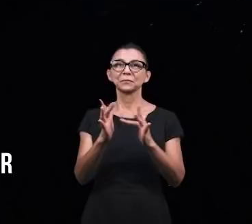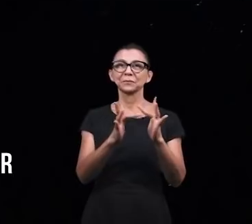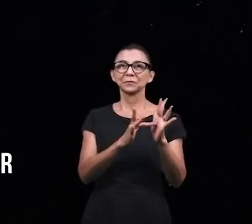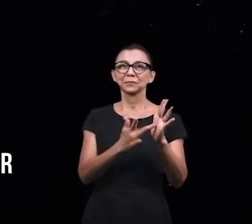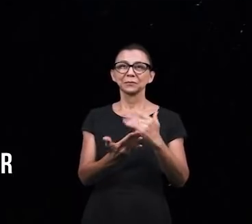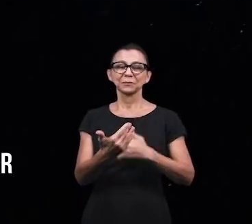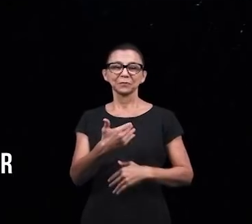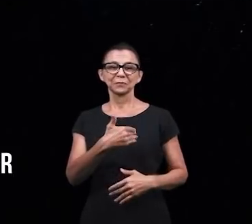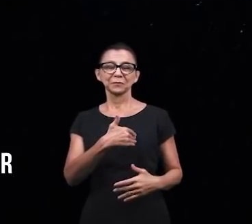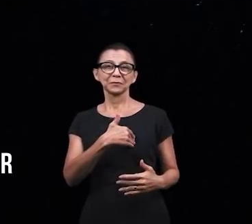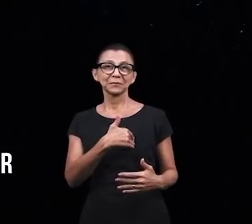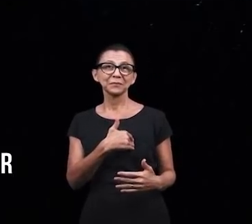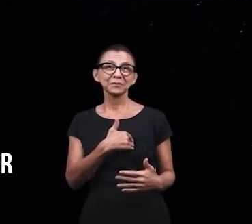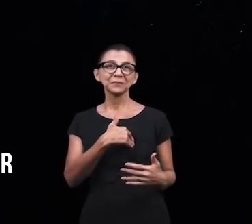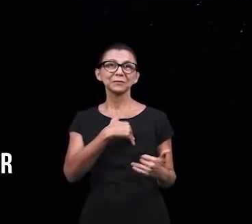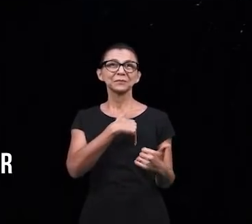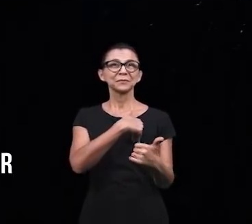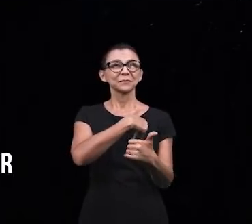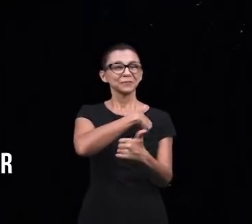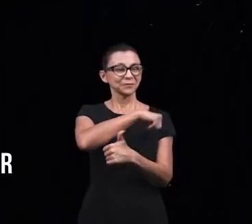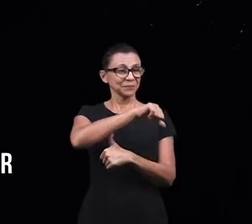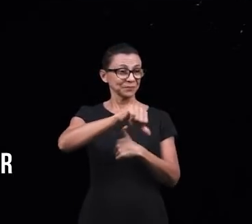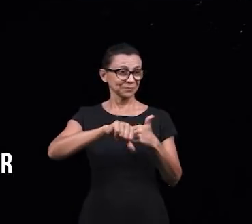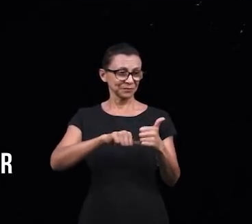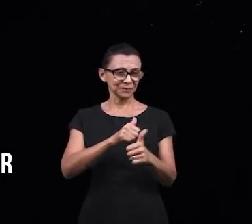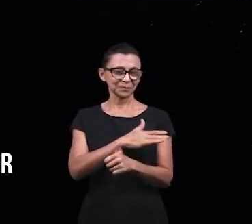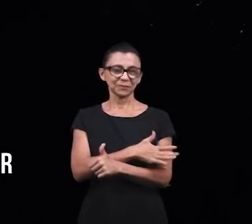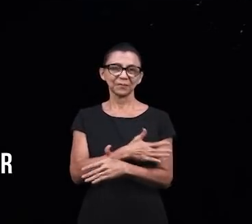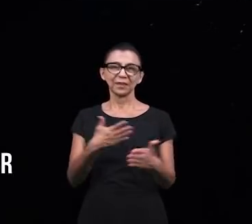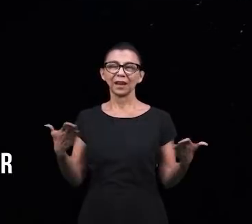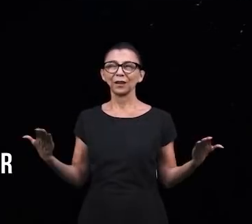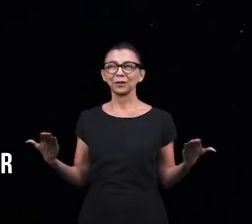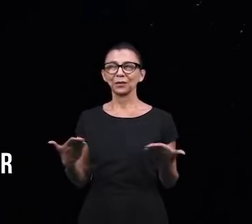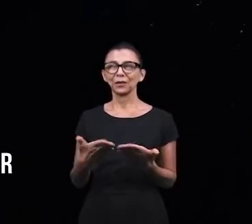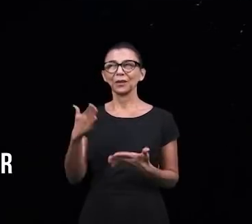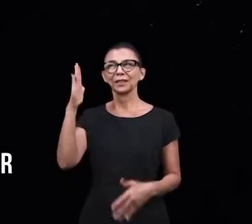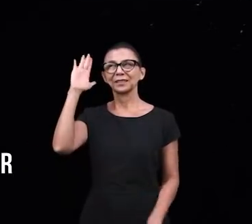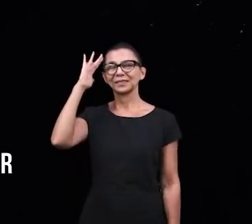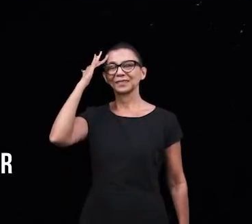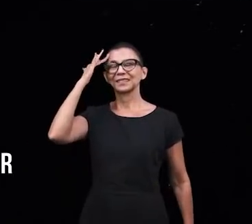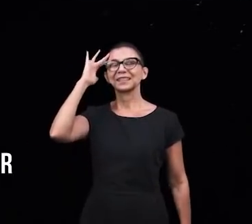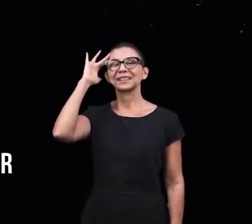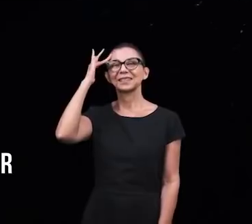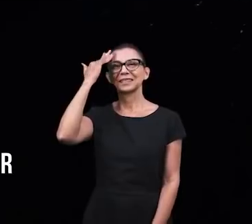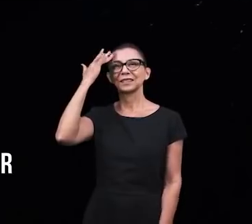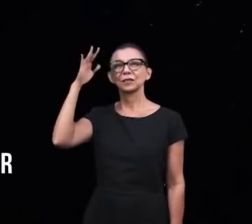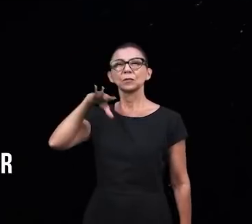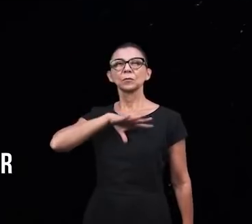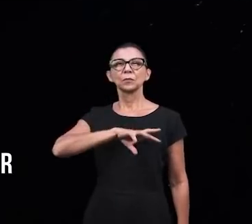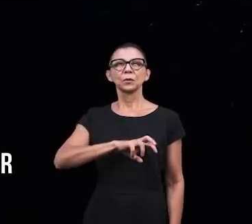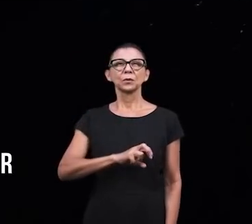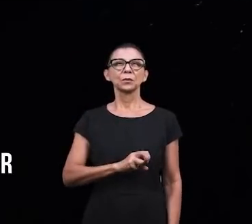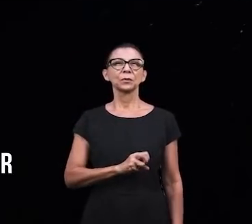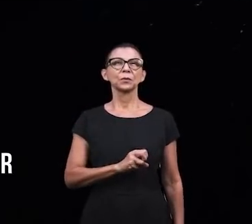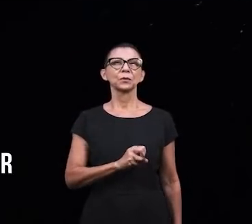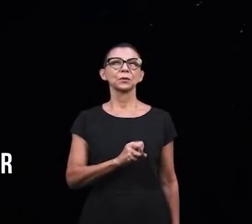Jesus. Nasci de novo pra entender o amor